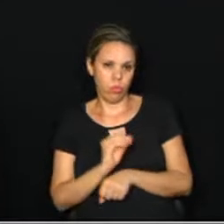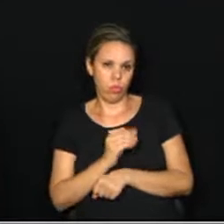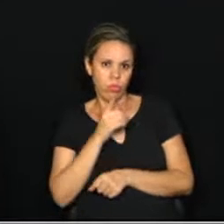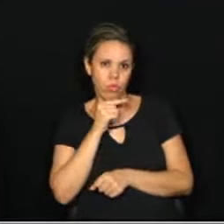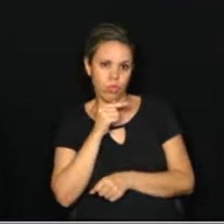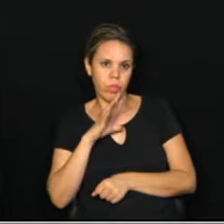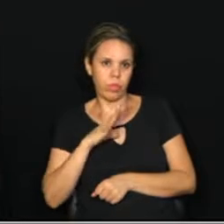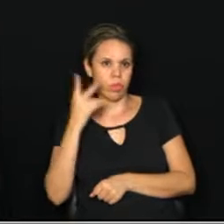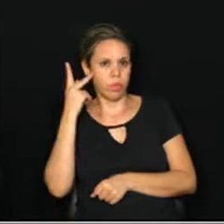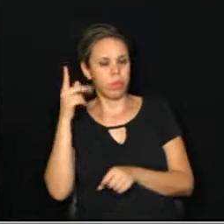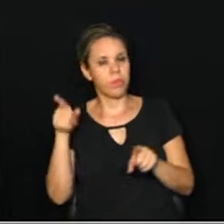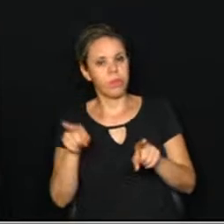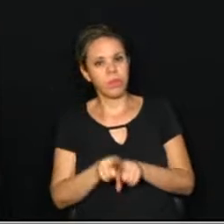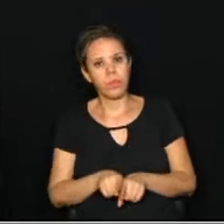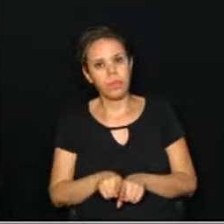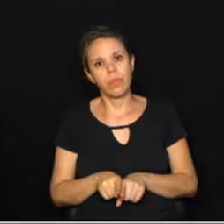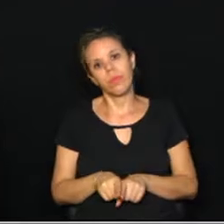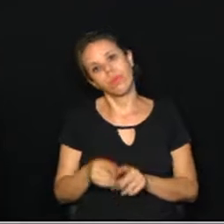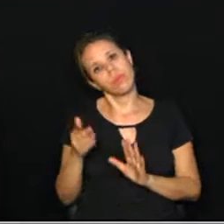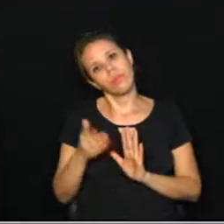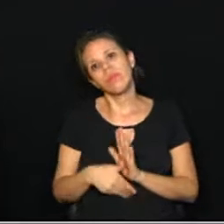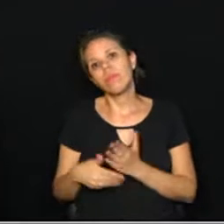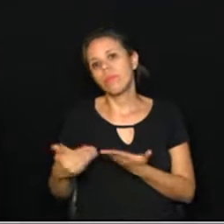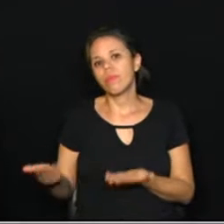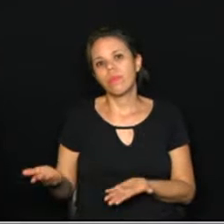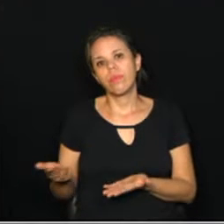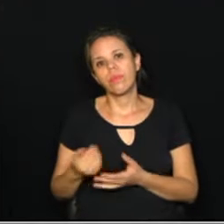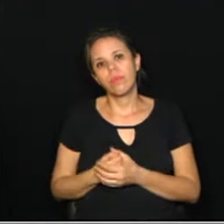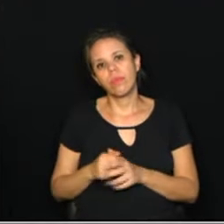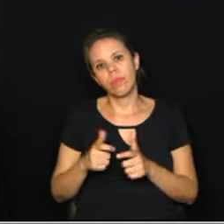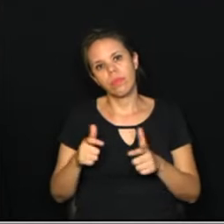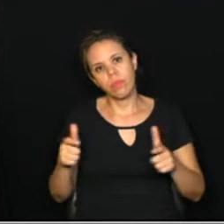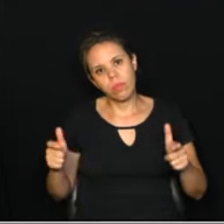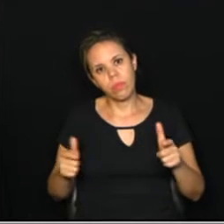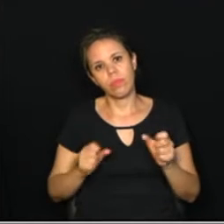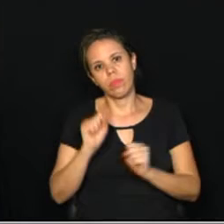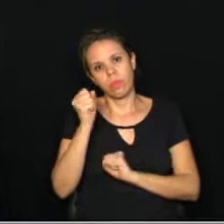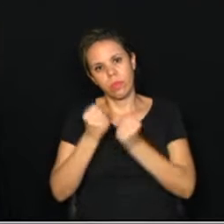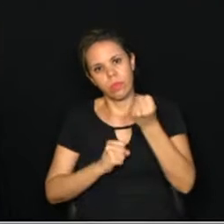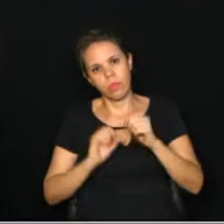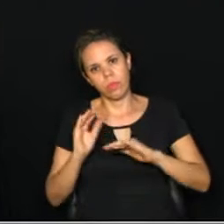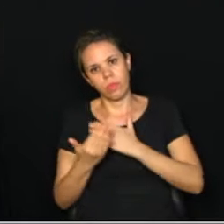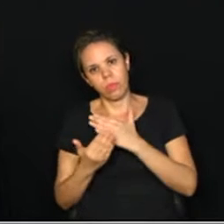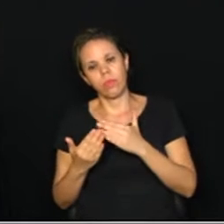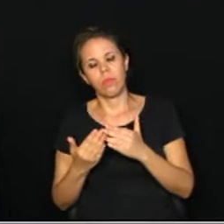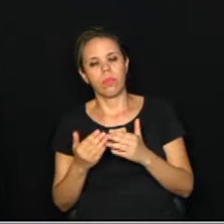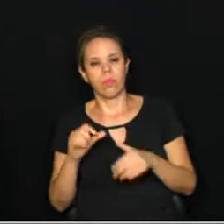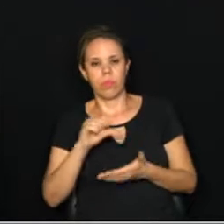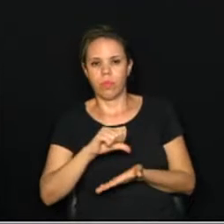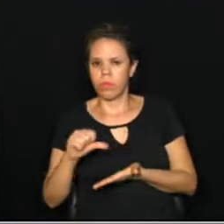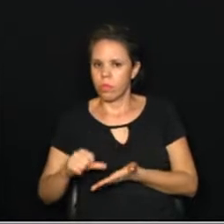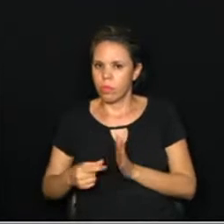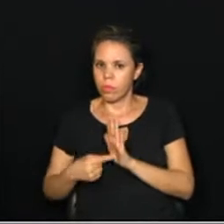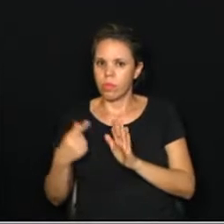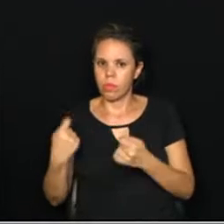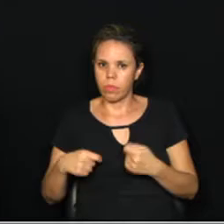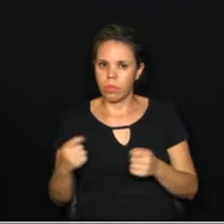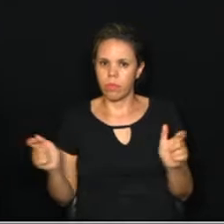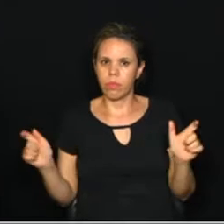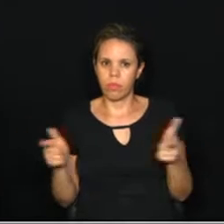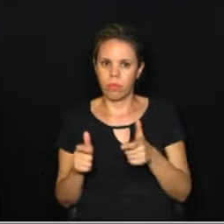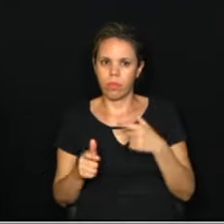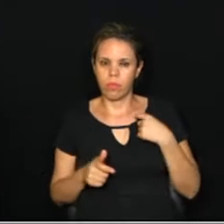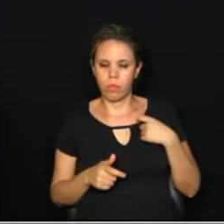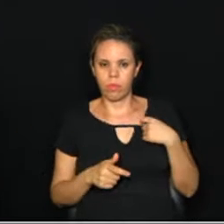Paulo, e o constante crescimento urbano industrial da nossa região vai denotando essa diminuição